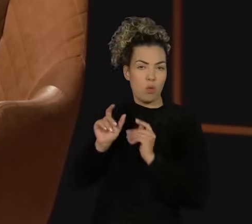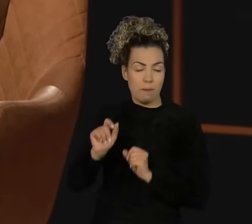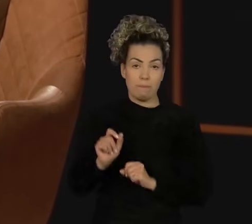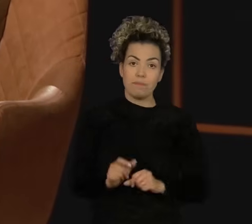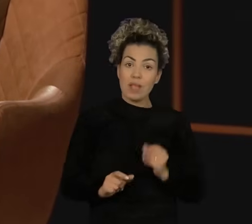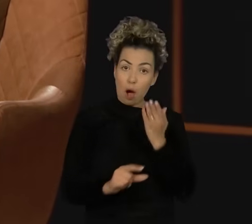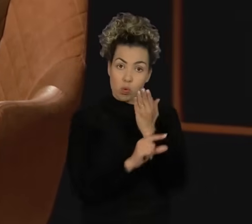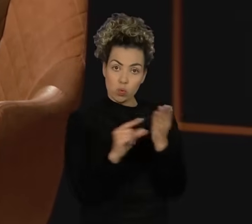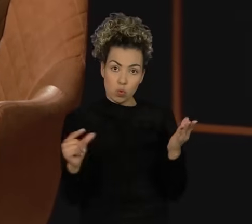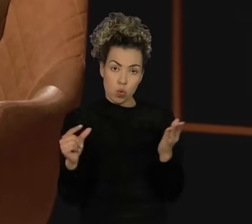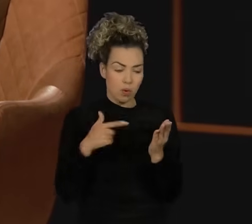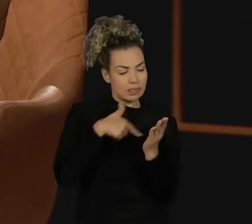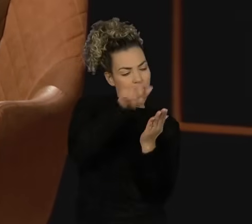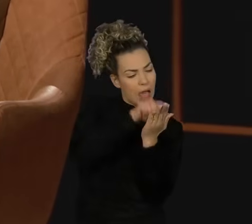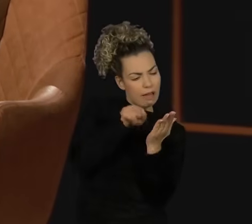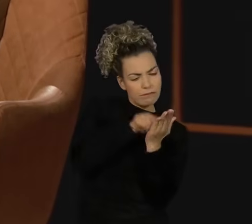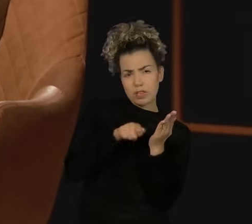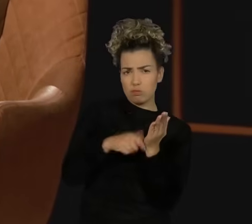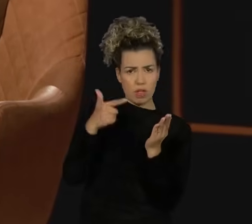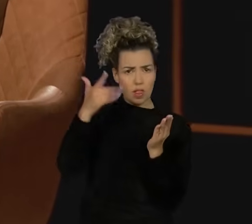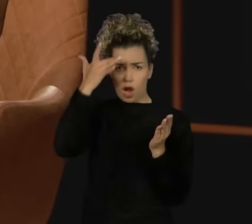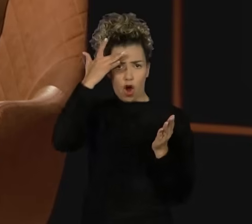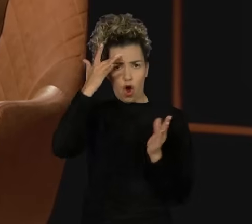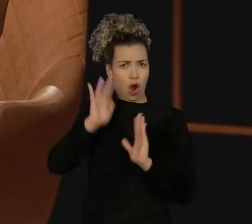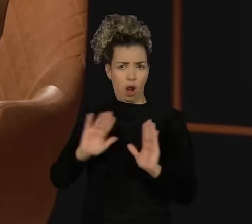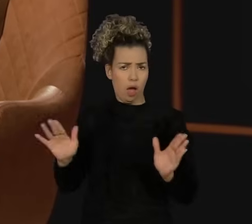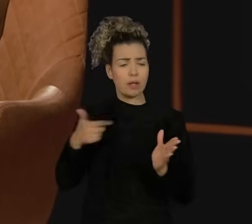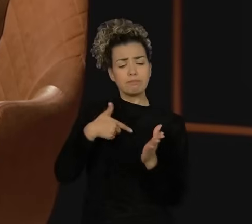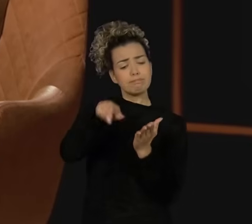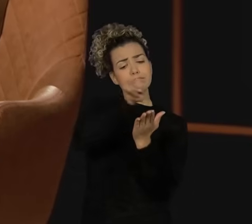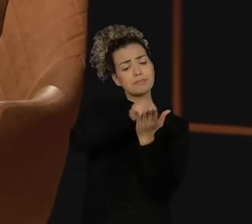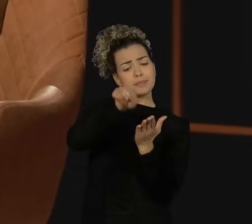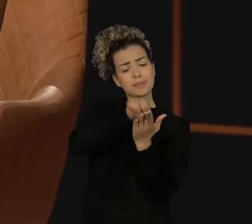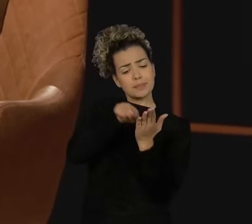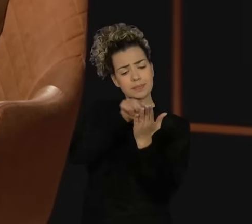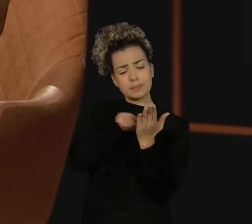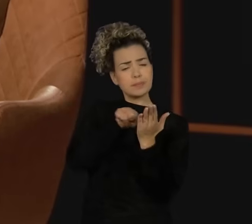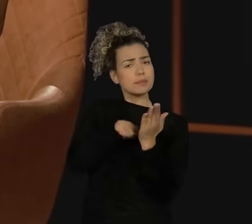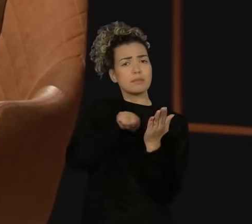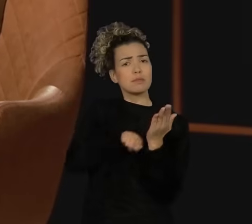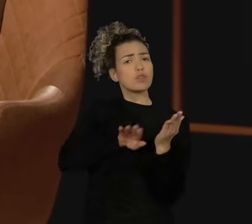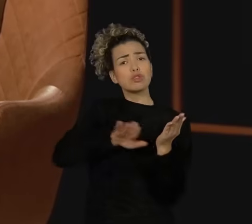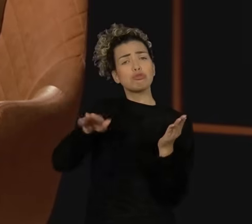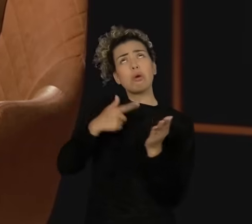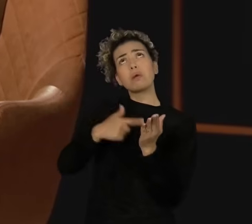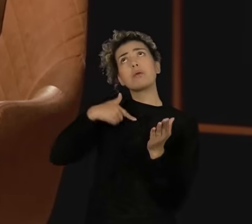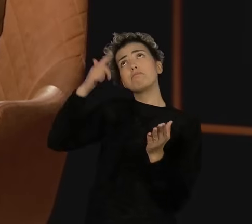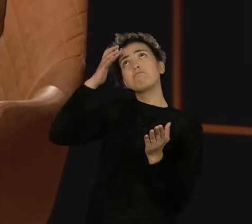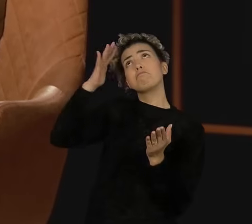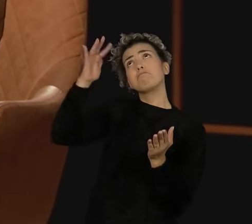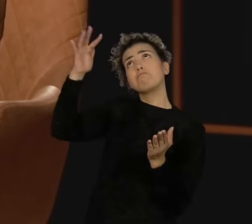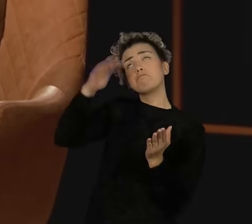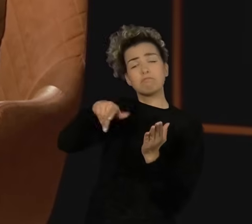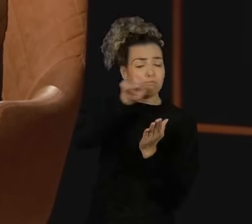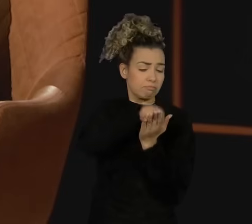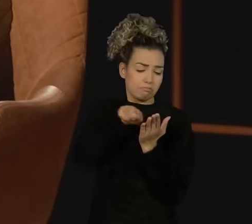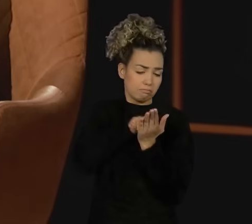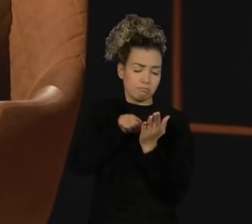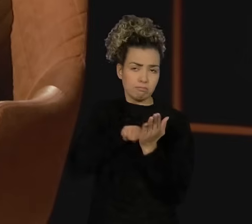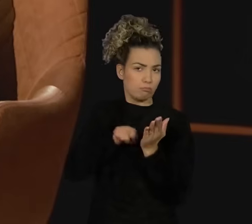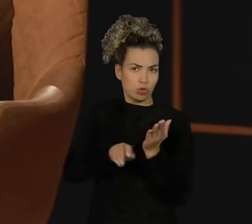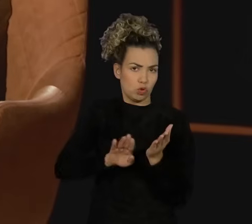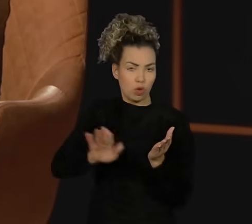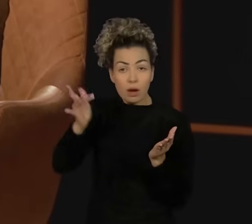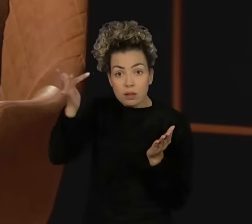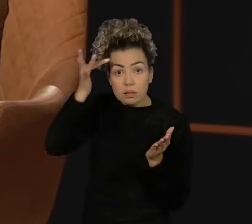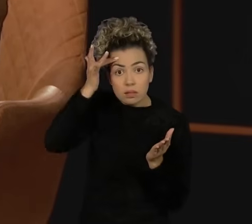escreve, ele não decora o texto. Ele escreve o texto por um fluxo de pensamento. As coisas